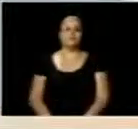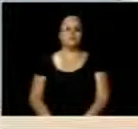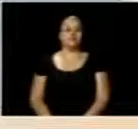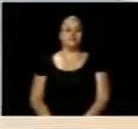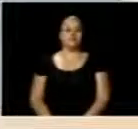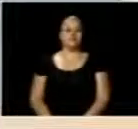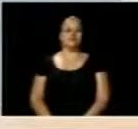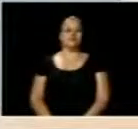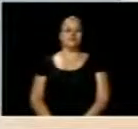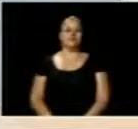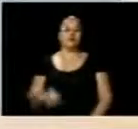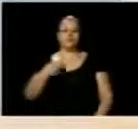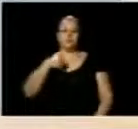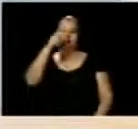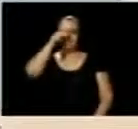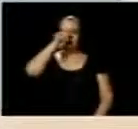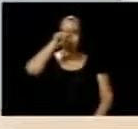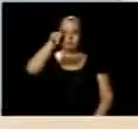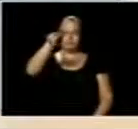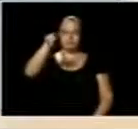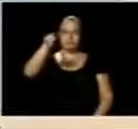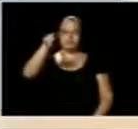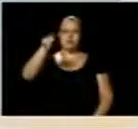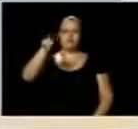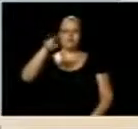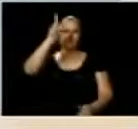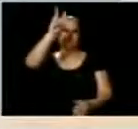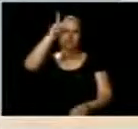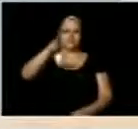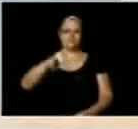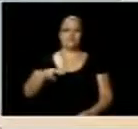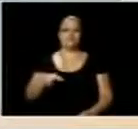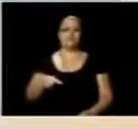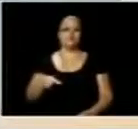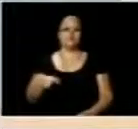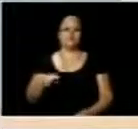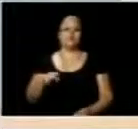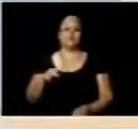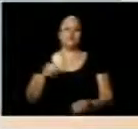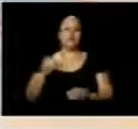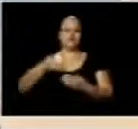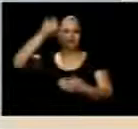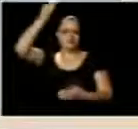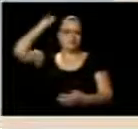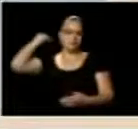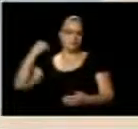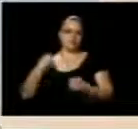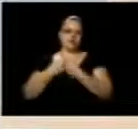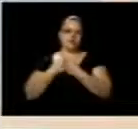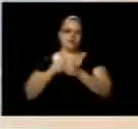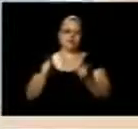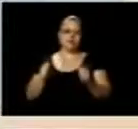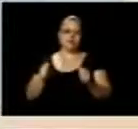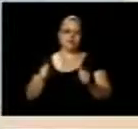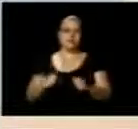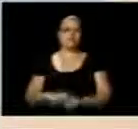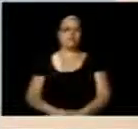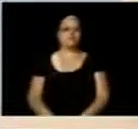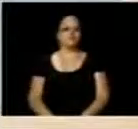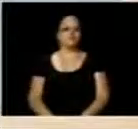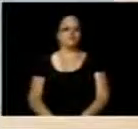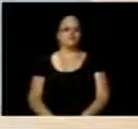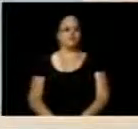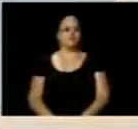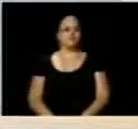ônibus, atrás do ônibus, tá? Uma baita de uma propaganda do Taubaté Shop. Compre tanto